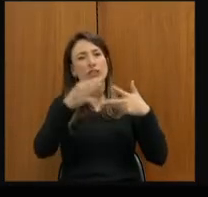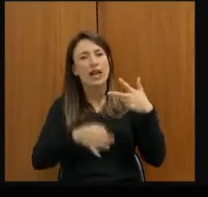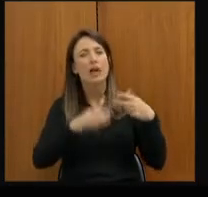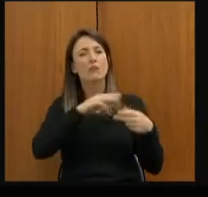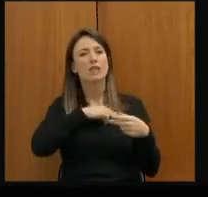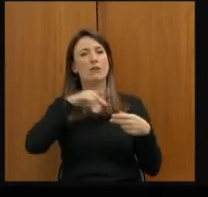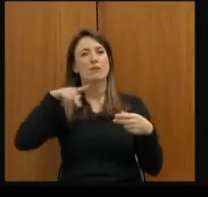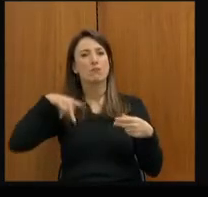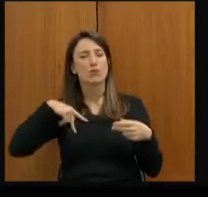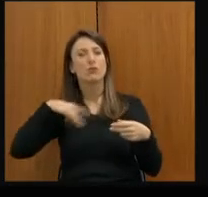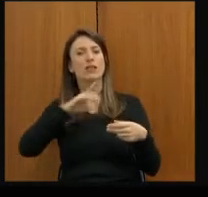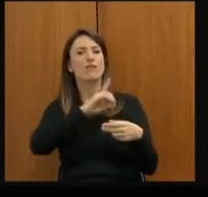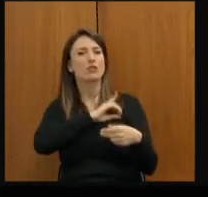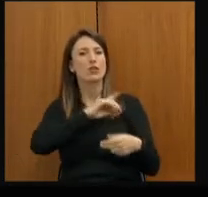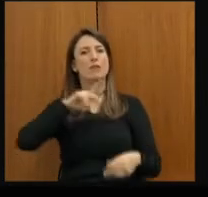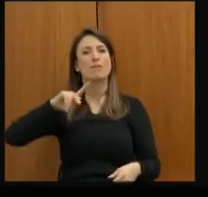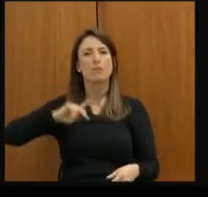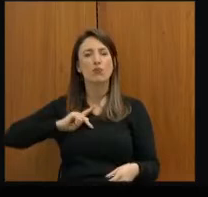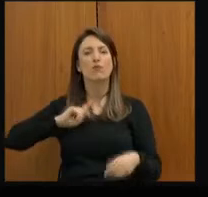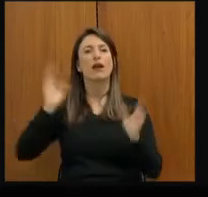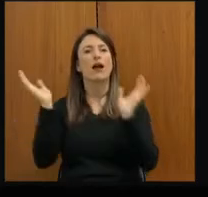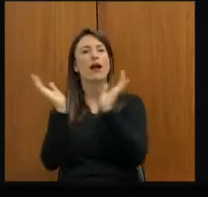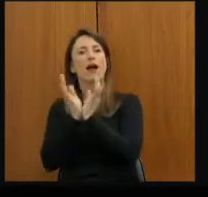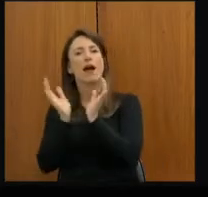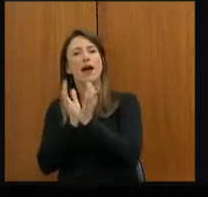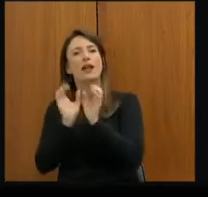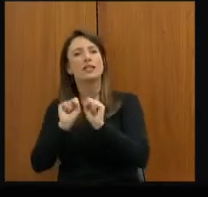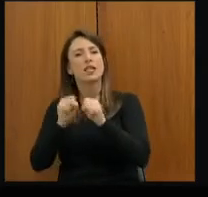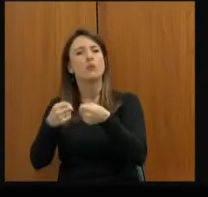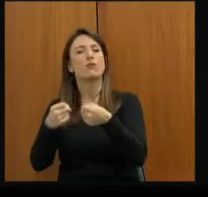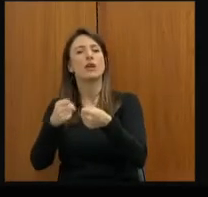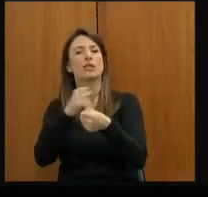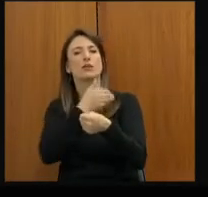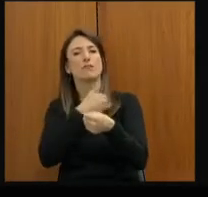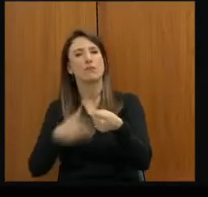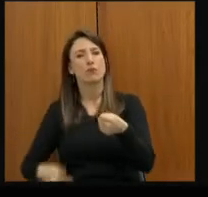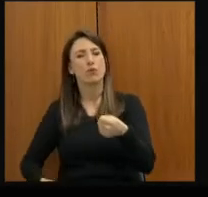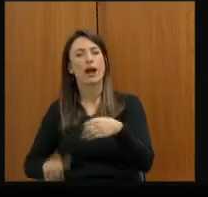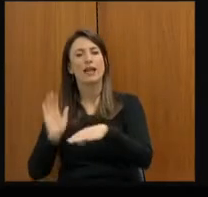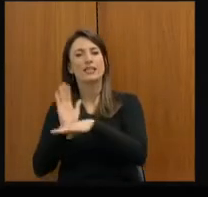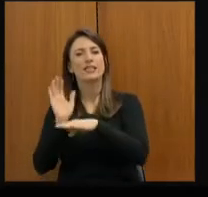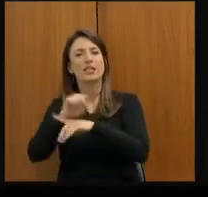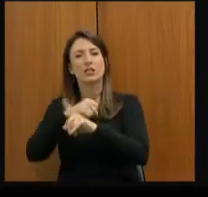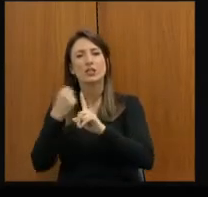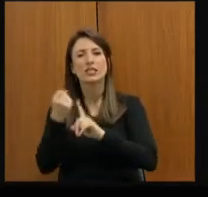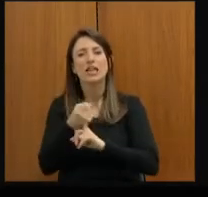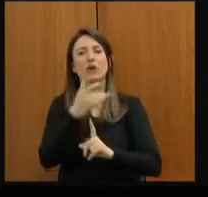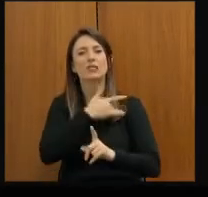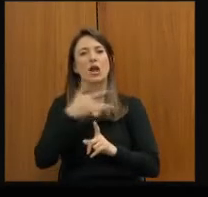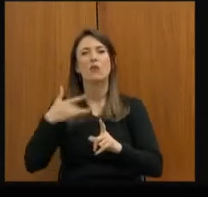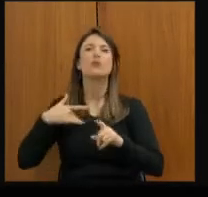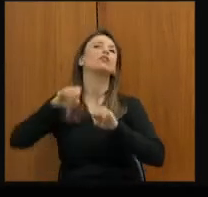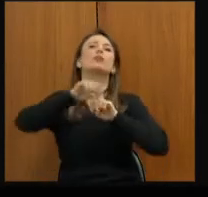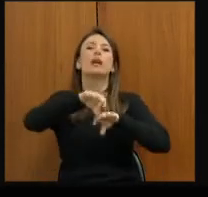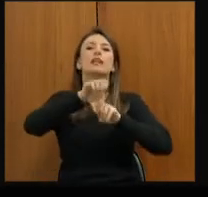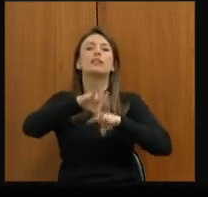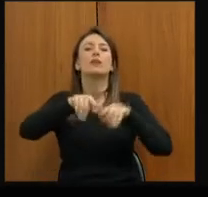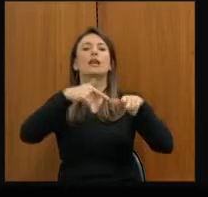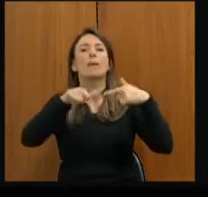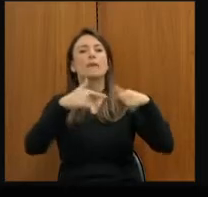Público Defensoria Pública áreas de Segurança Pública Assistência Social saúde educação trabalho